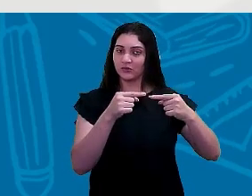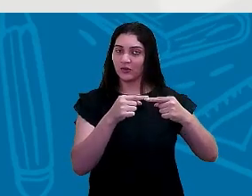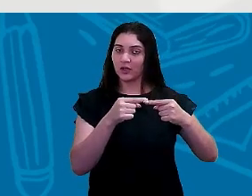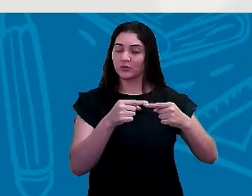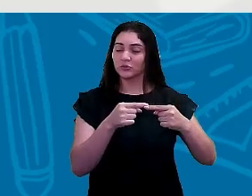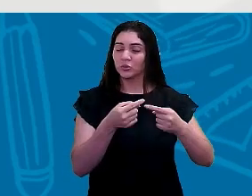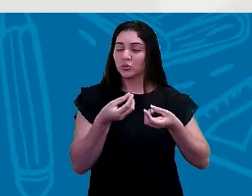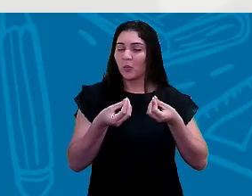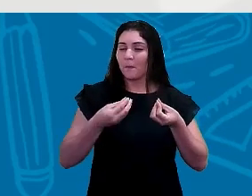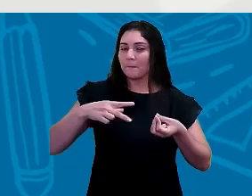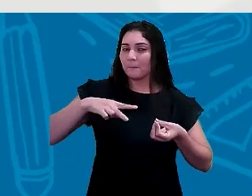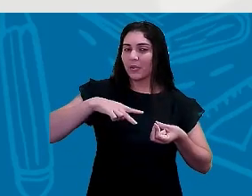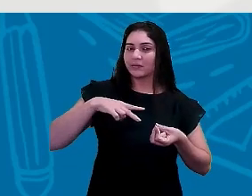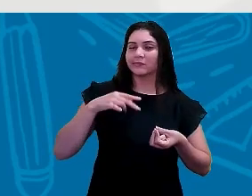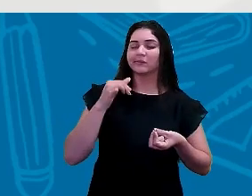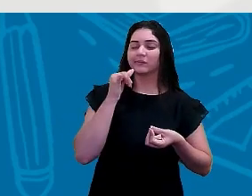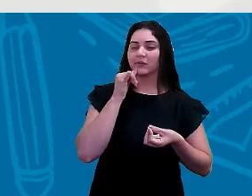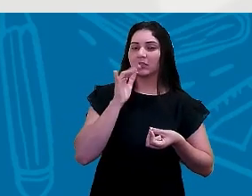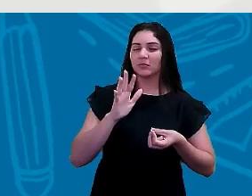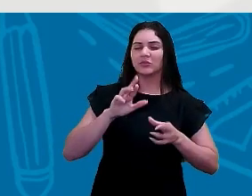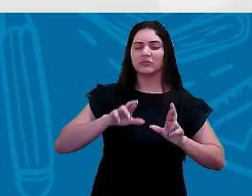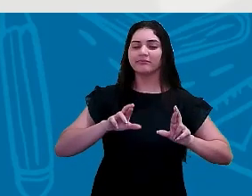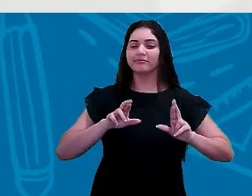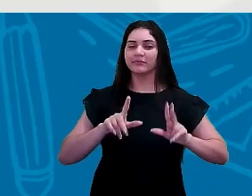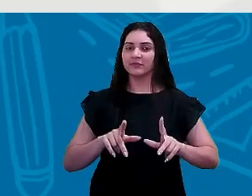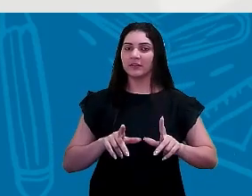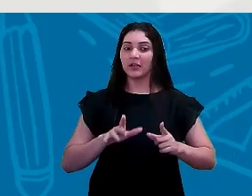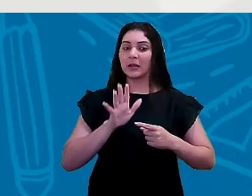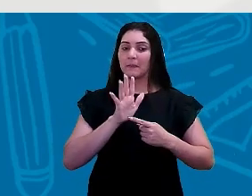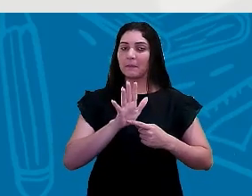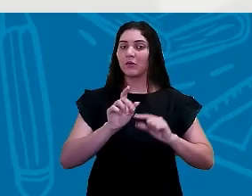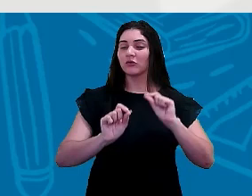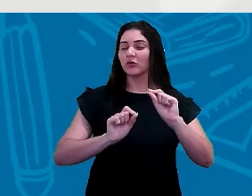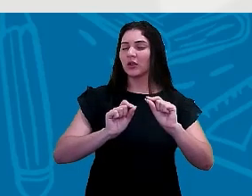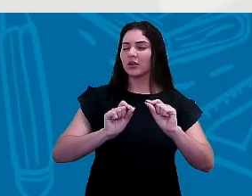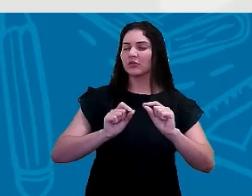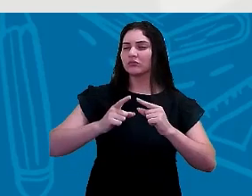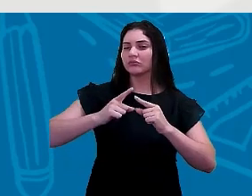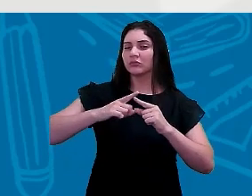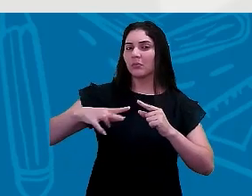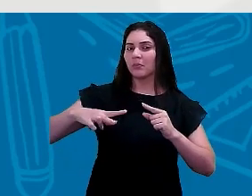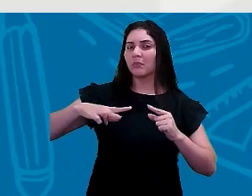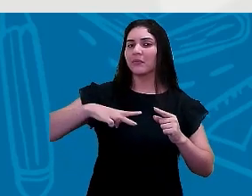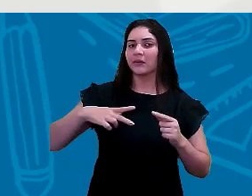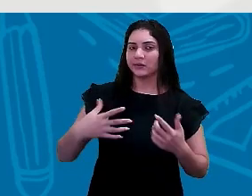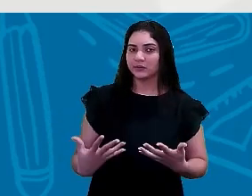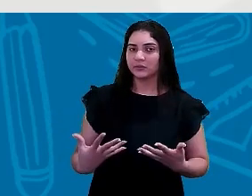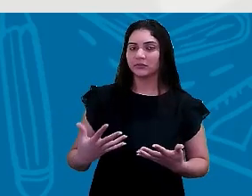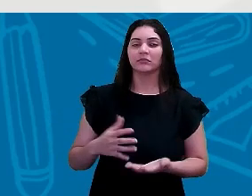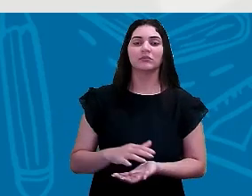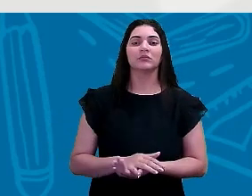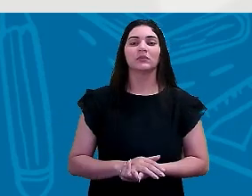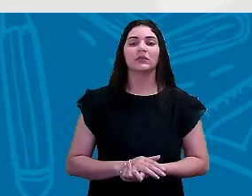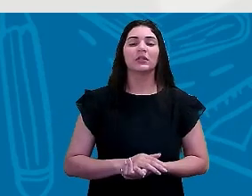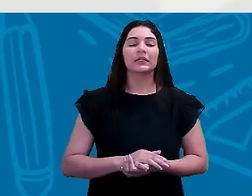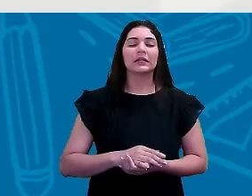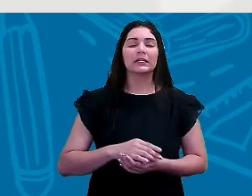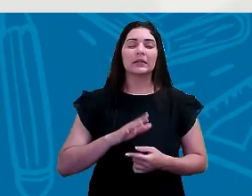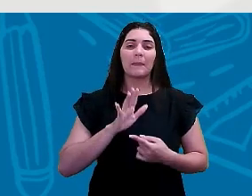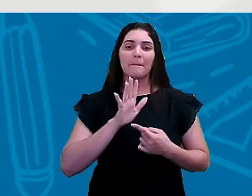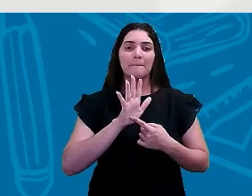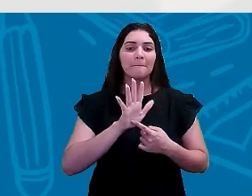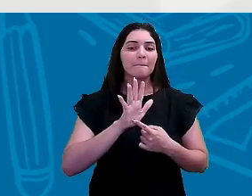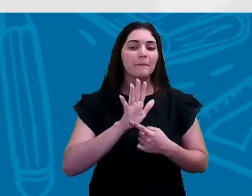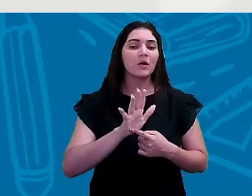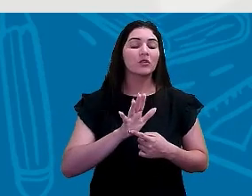tá? Esses daqui já são diferentes. Ele indica de maneira particular, então já está